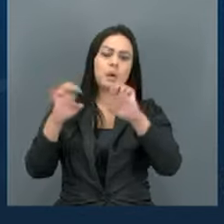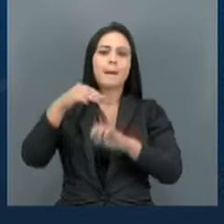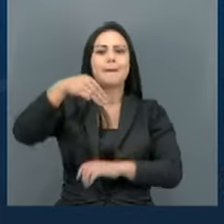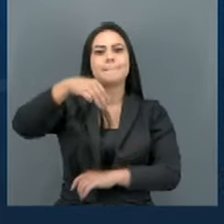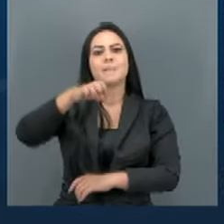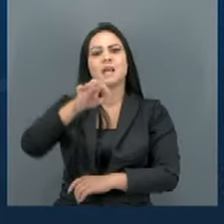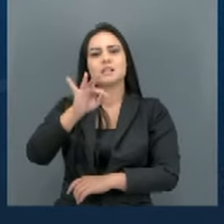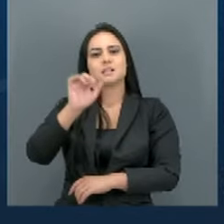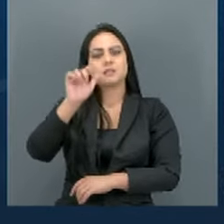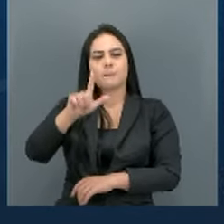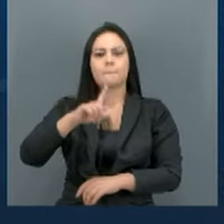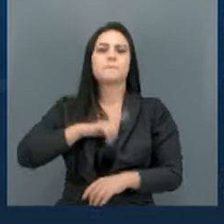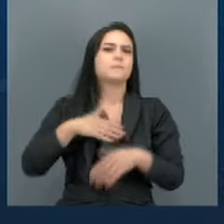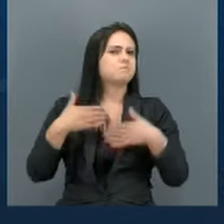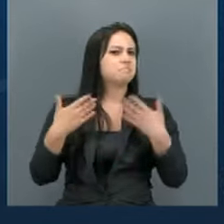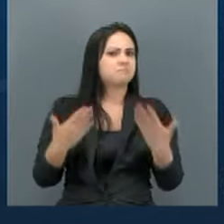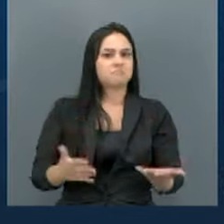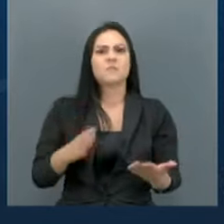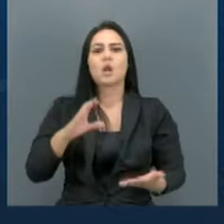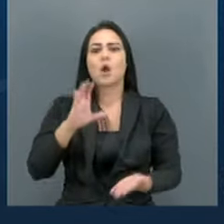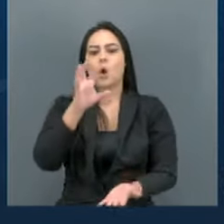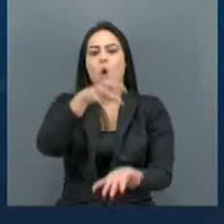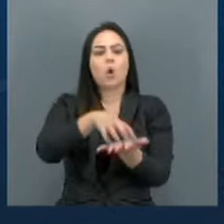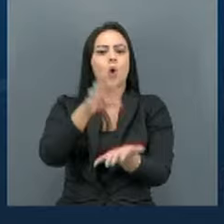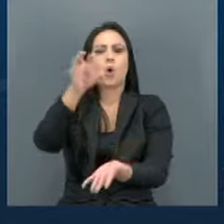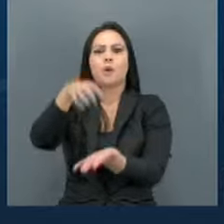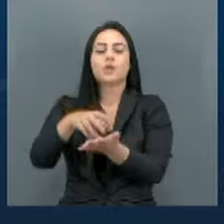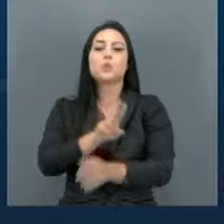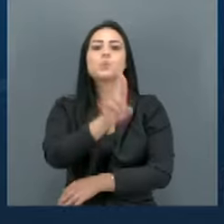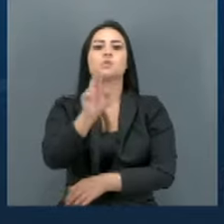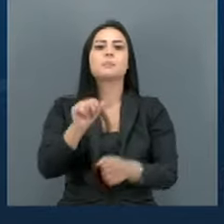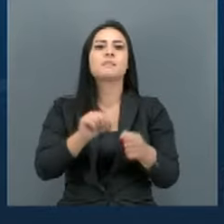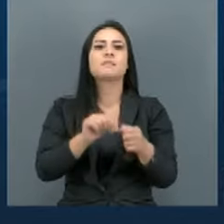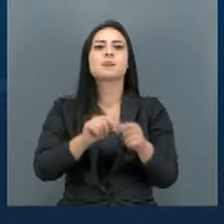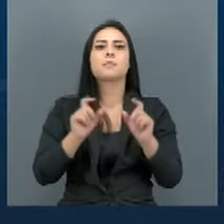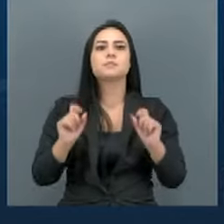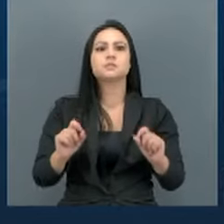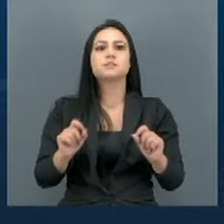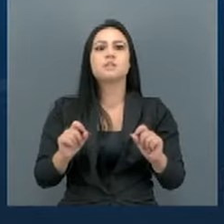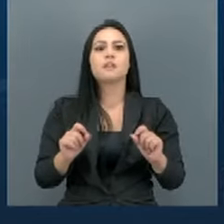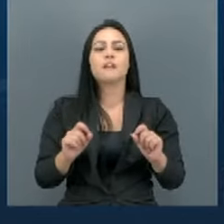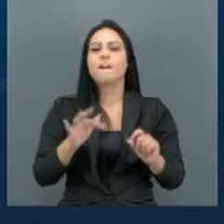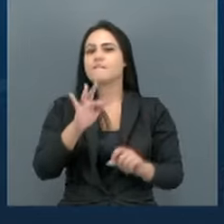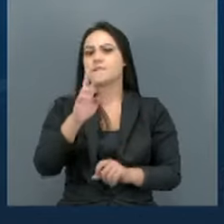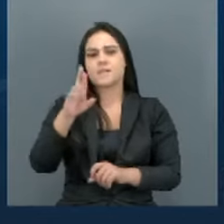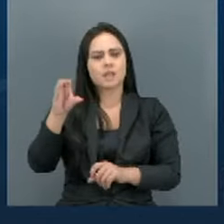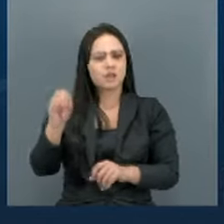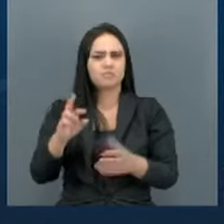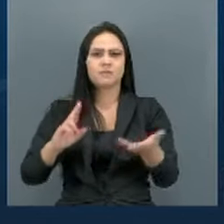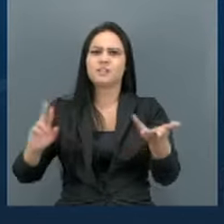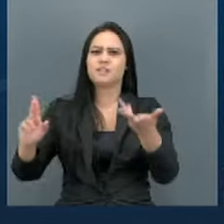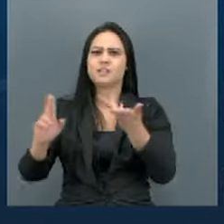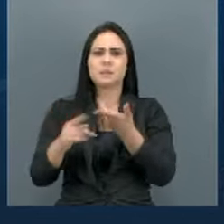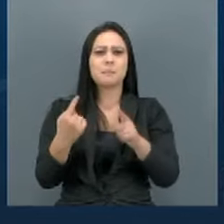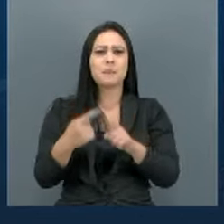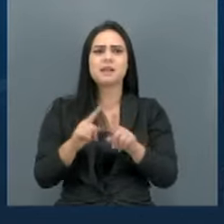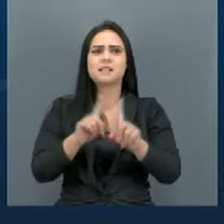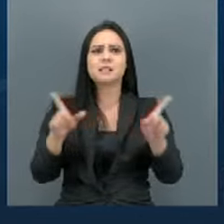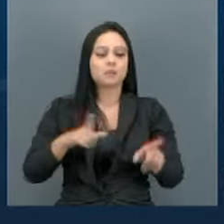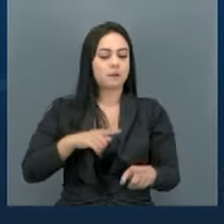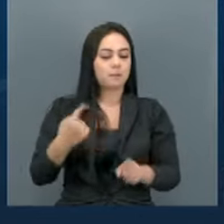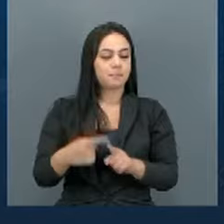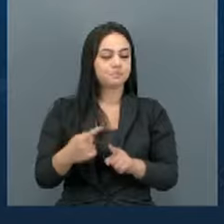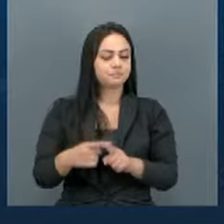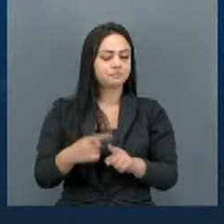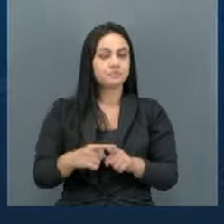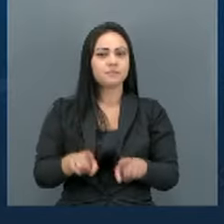que pegue esse dinheiro da ONG e usa para fazer de ferro, mas o que não pode é tirar o direito de ir e